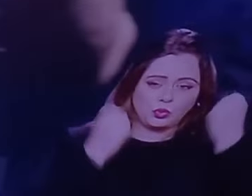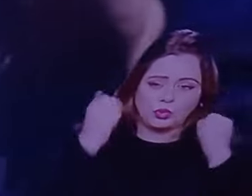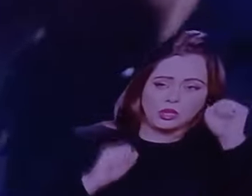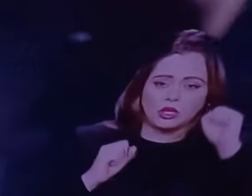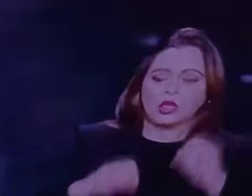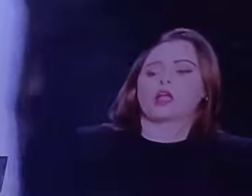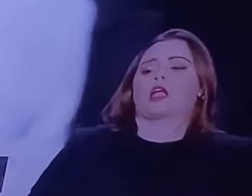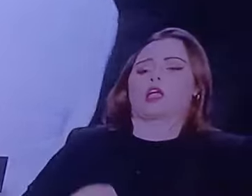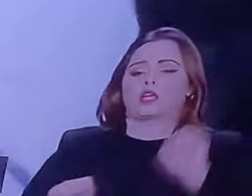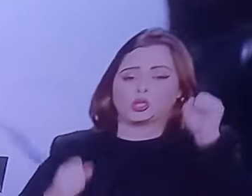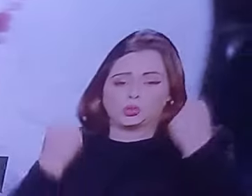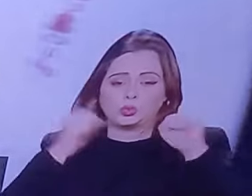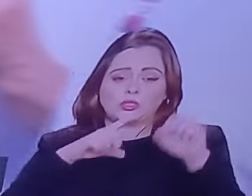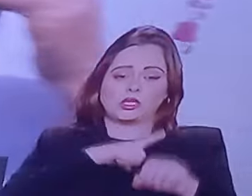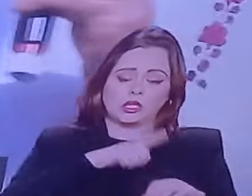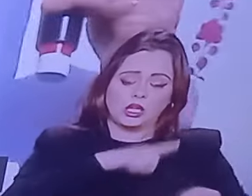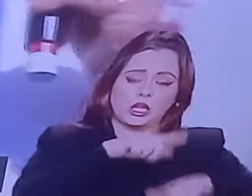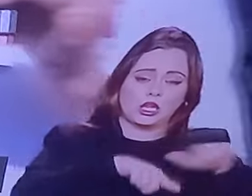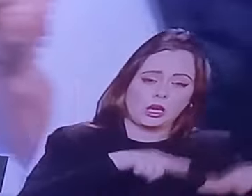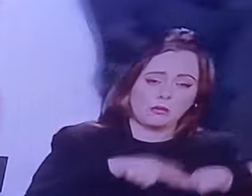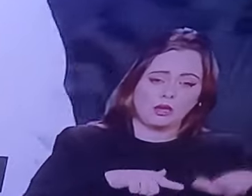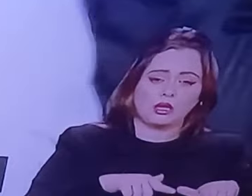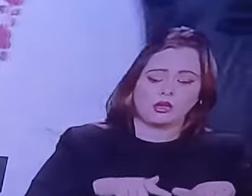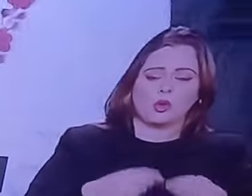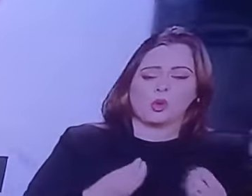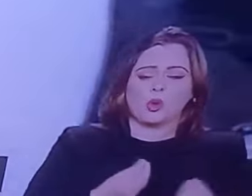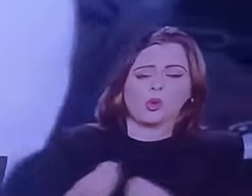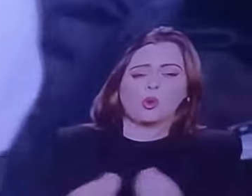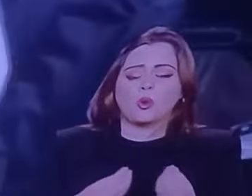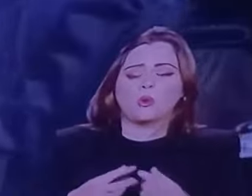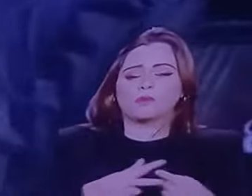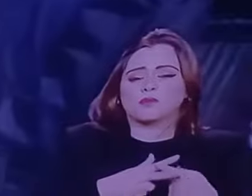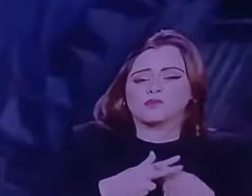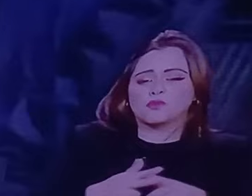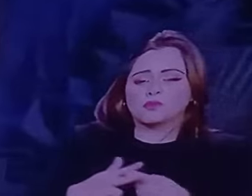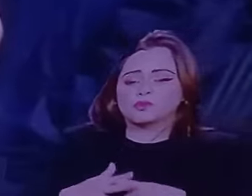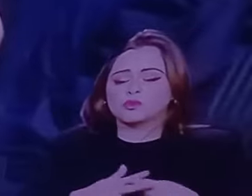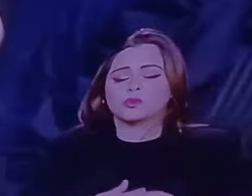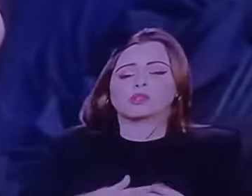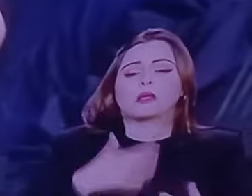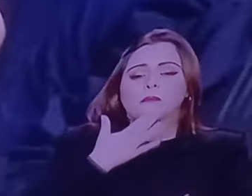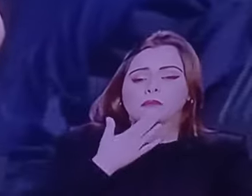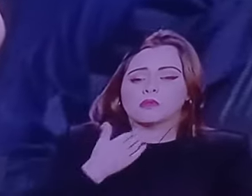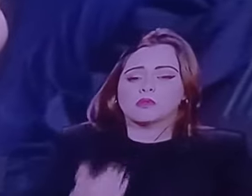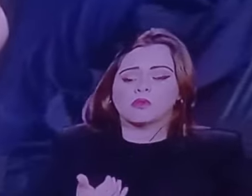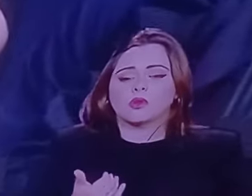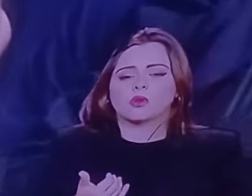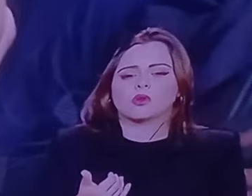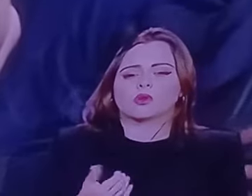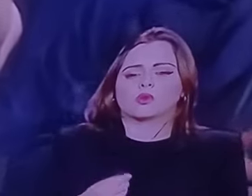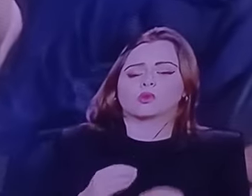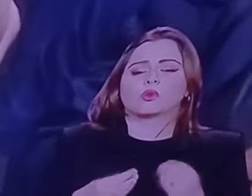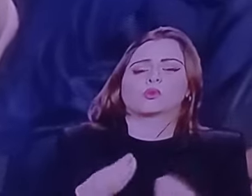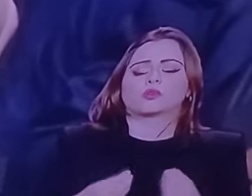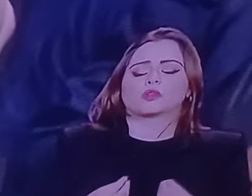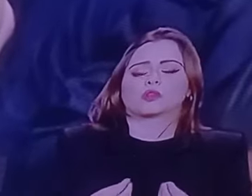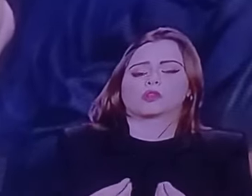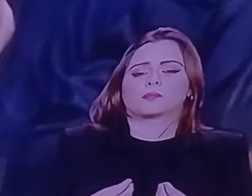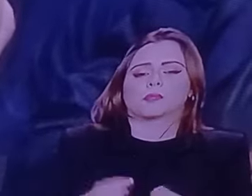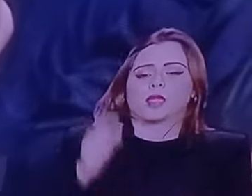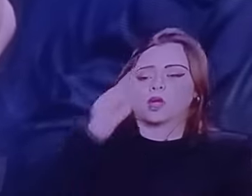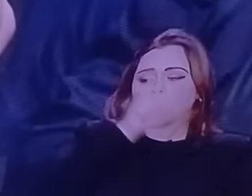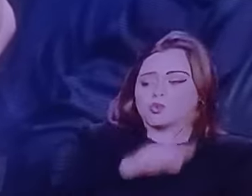gerar emprego e vai começar a funcionar aquilo que eu disse na televisão ontem: a roda gigante da